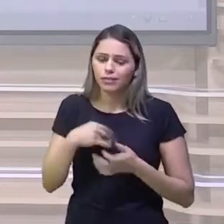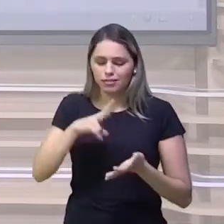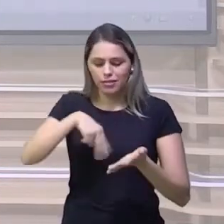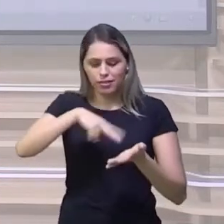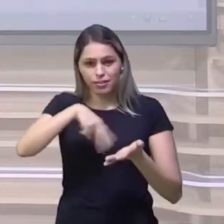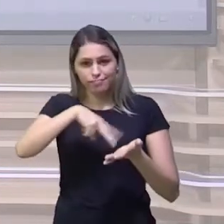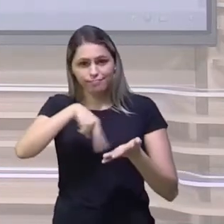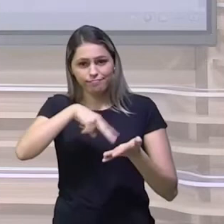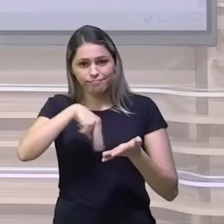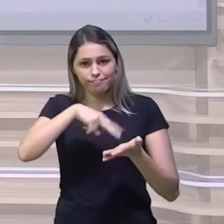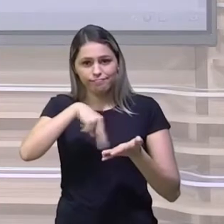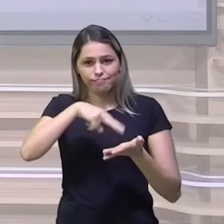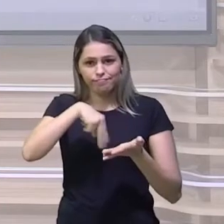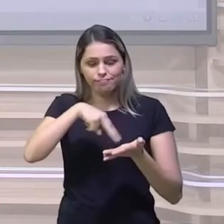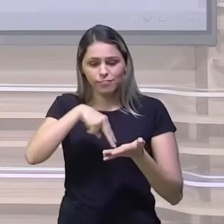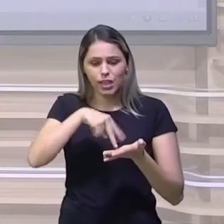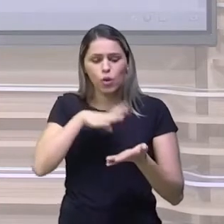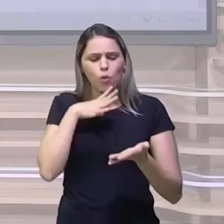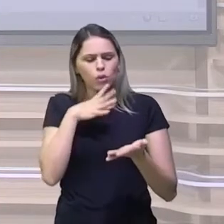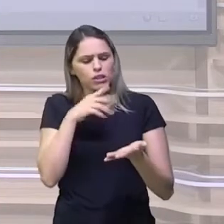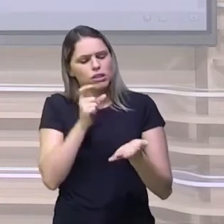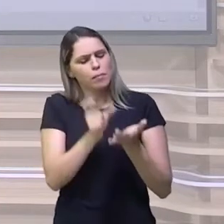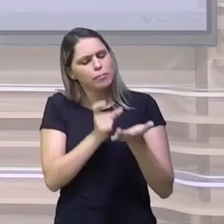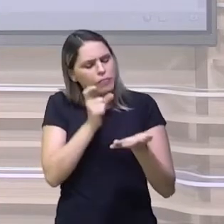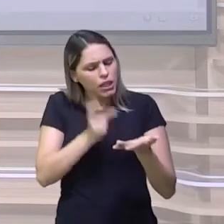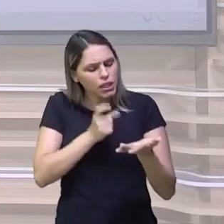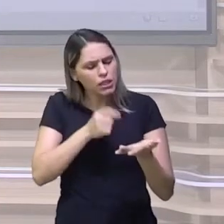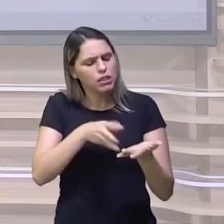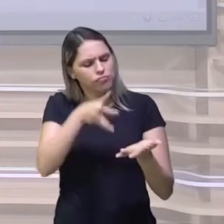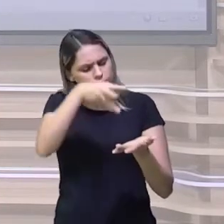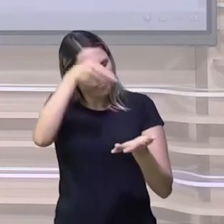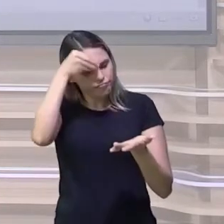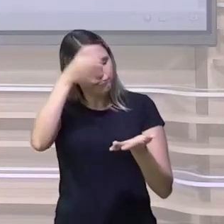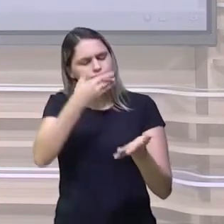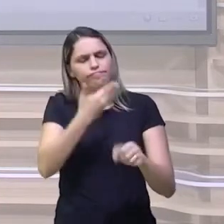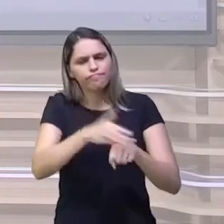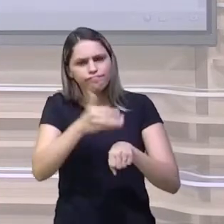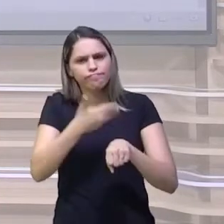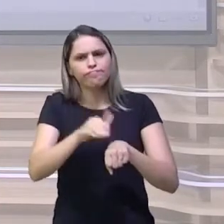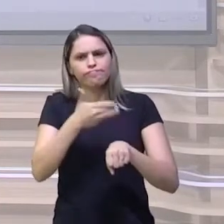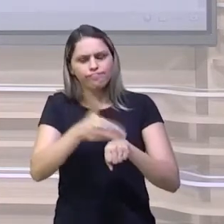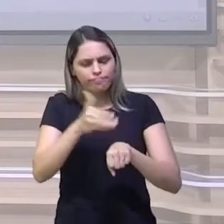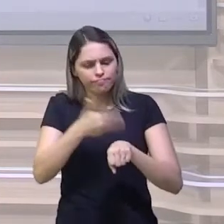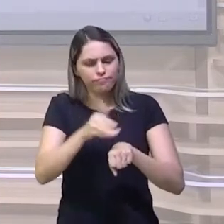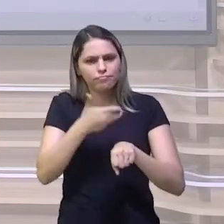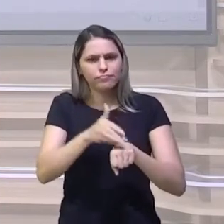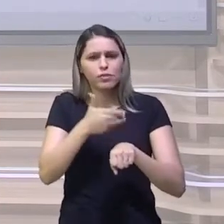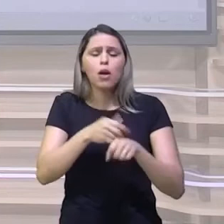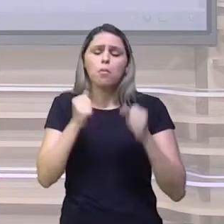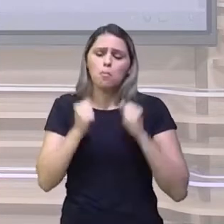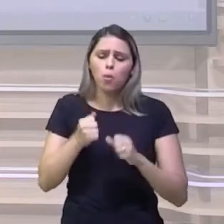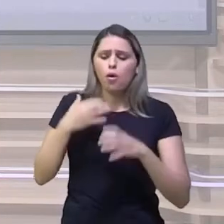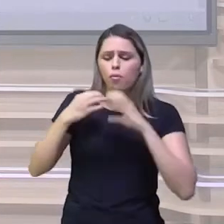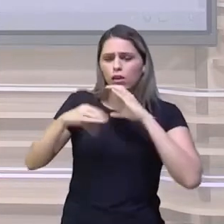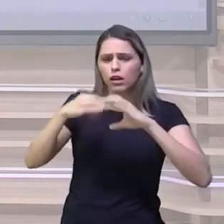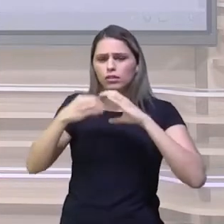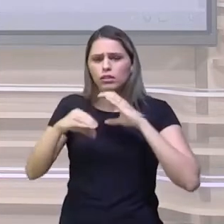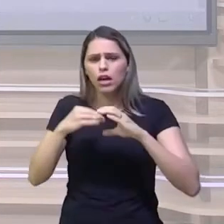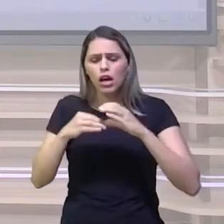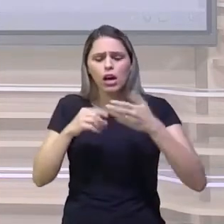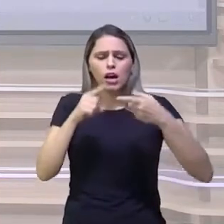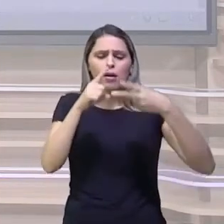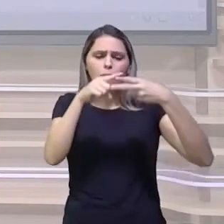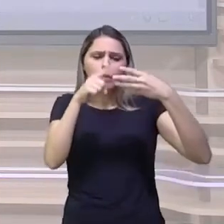ler, verificar cada palavrinha, tá ali treinando as letrinhas, você pode cantar, trabalhar rimas,